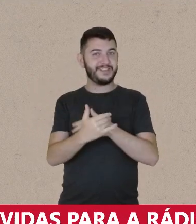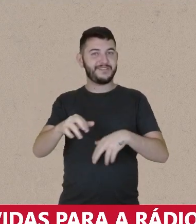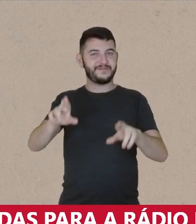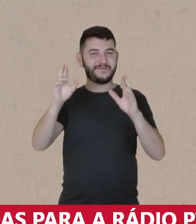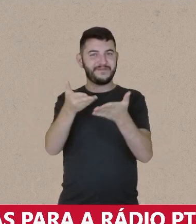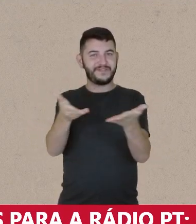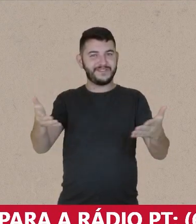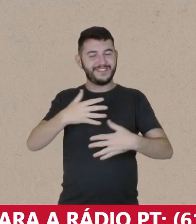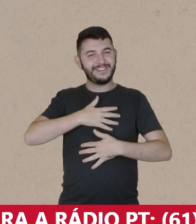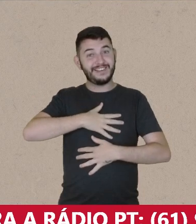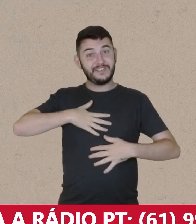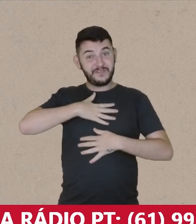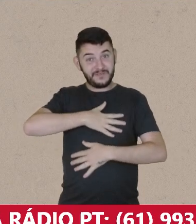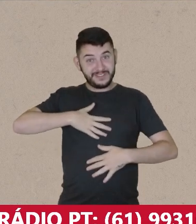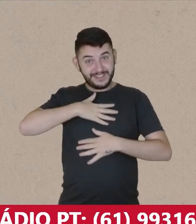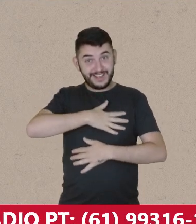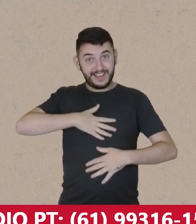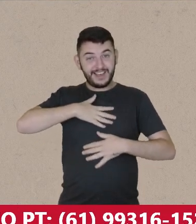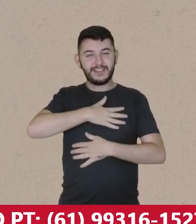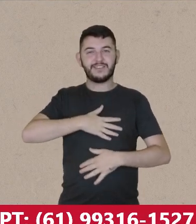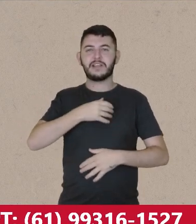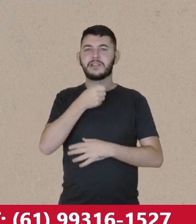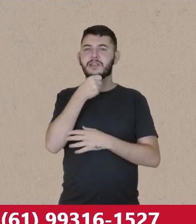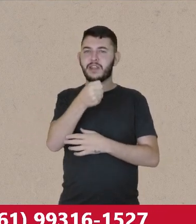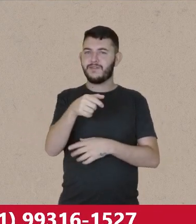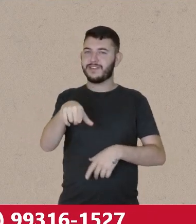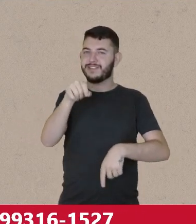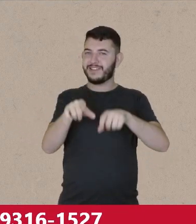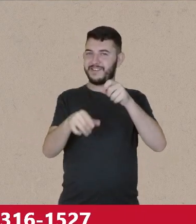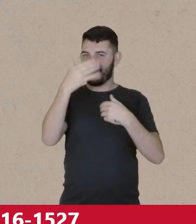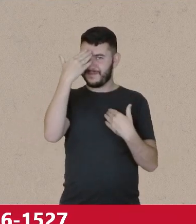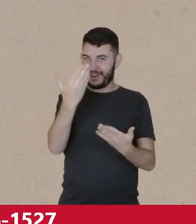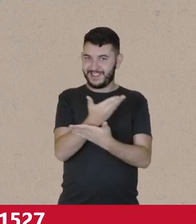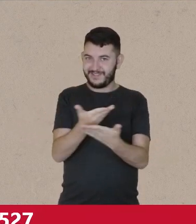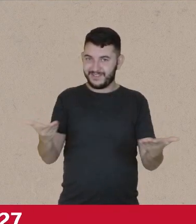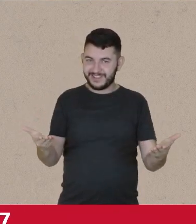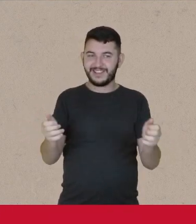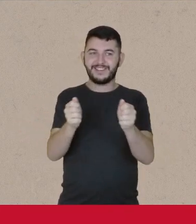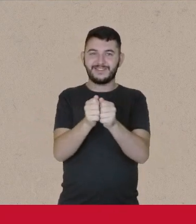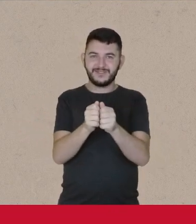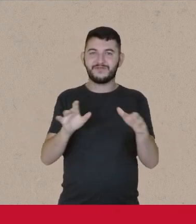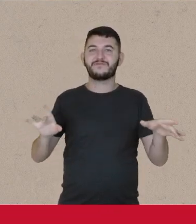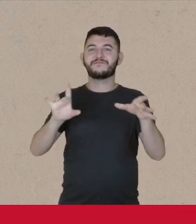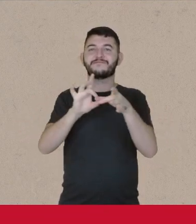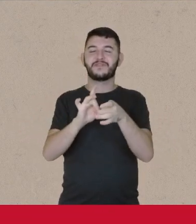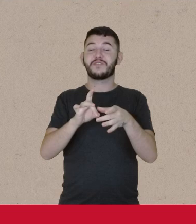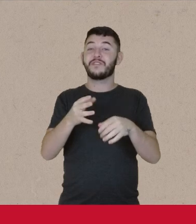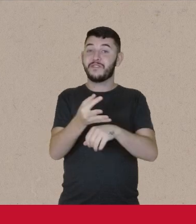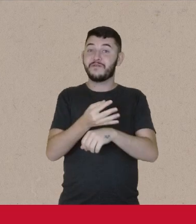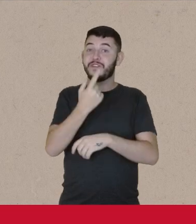que vocês tenham gostado dessa seleção de entrevistas. Obrigada pela companhia, tenham um ótimo